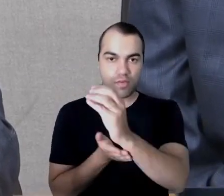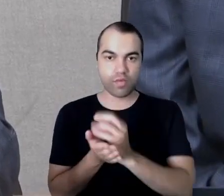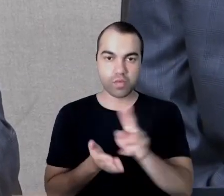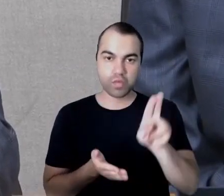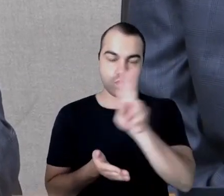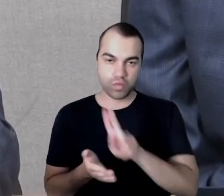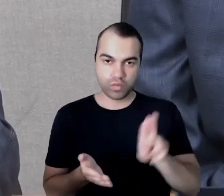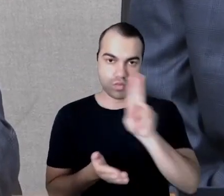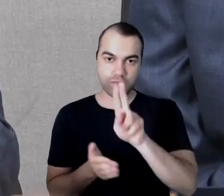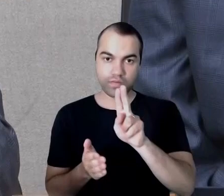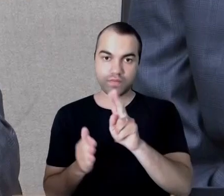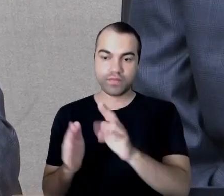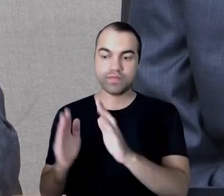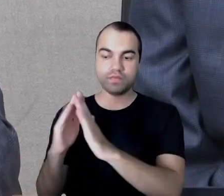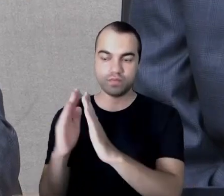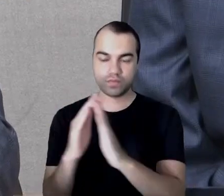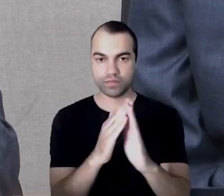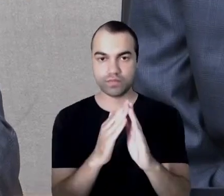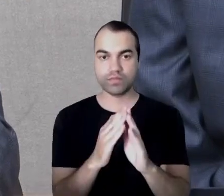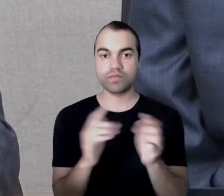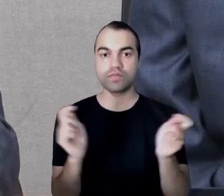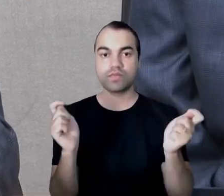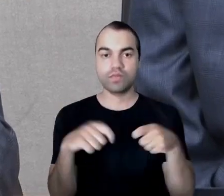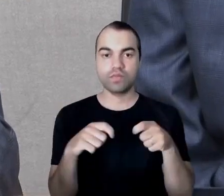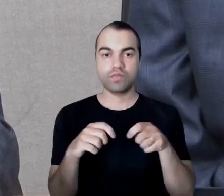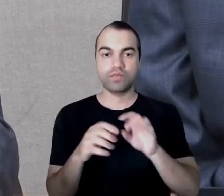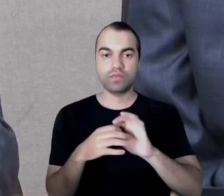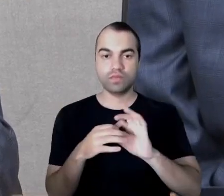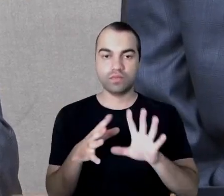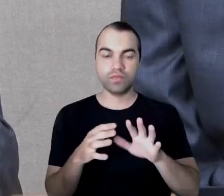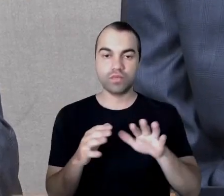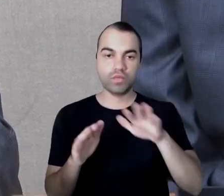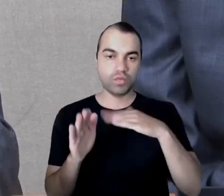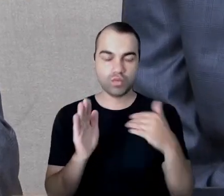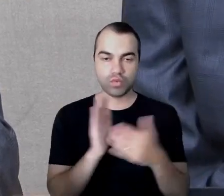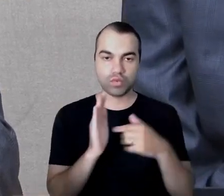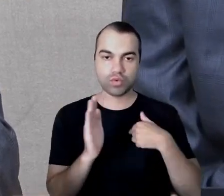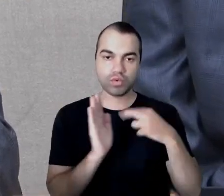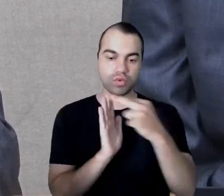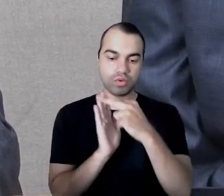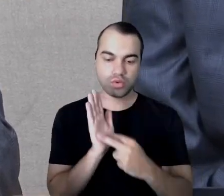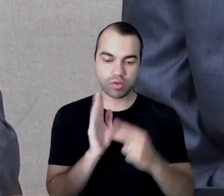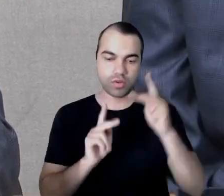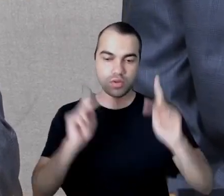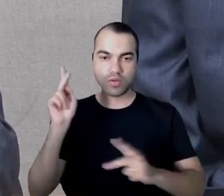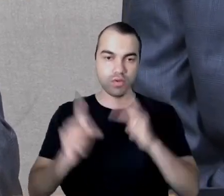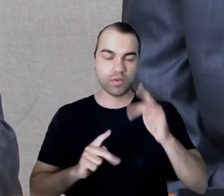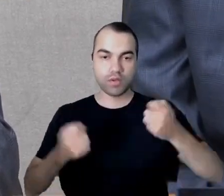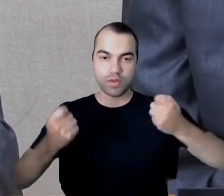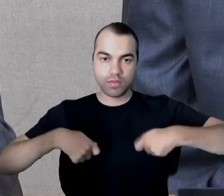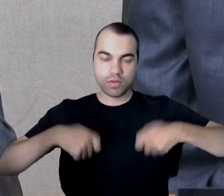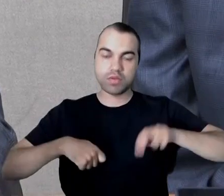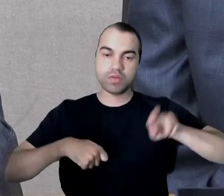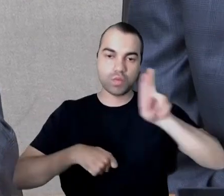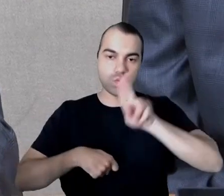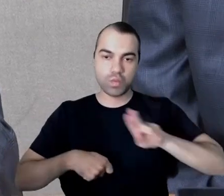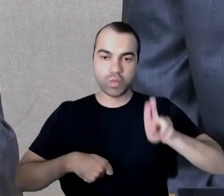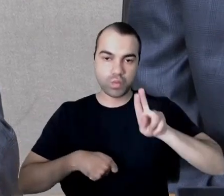mantida a possibilidade de passagem e tudo isso que eu li aqui a população que precisa fazer o uso